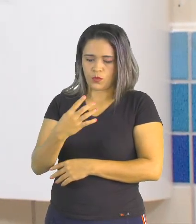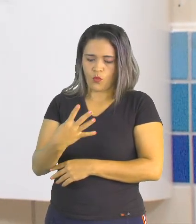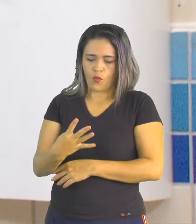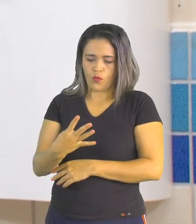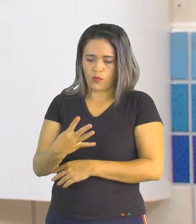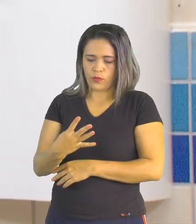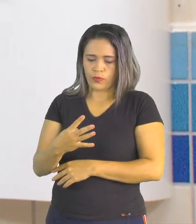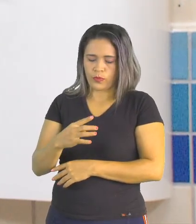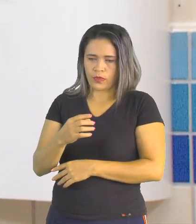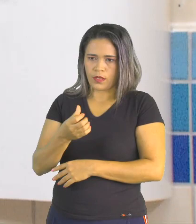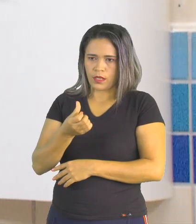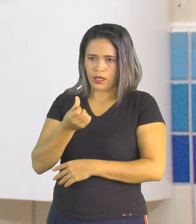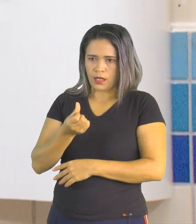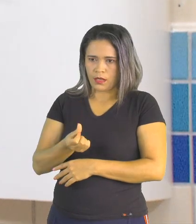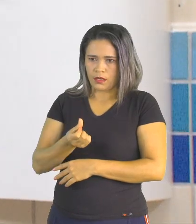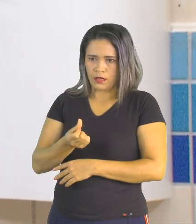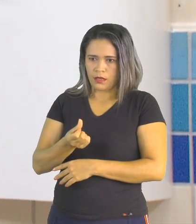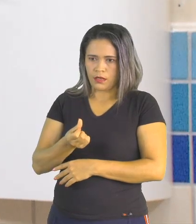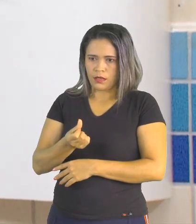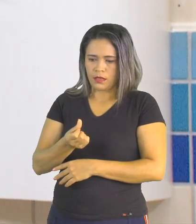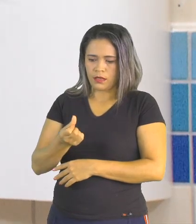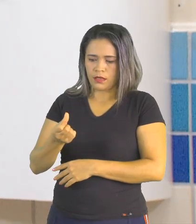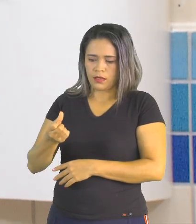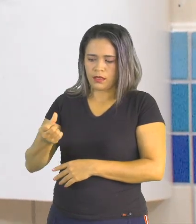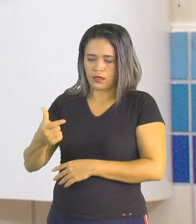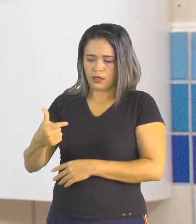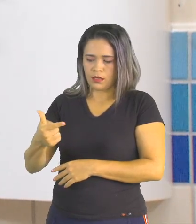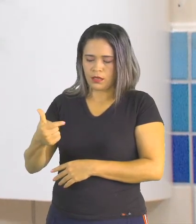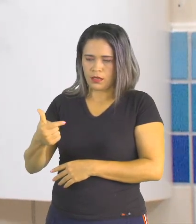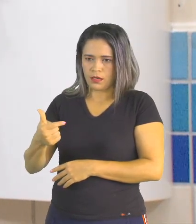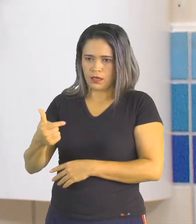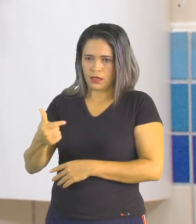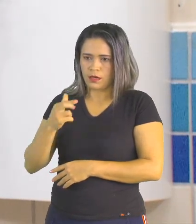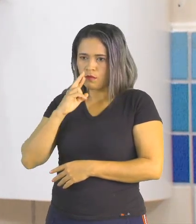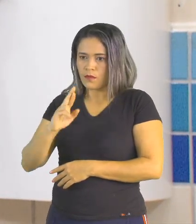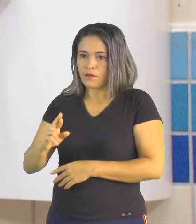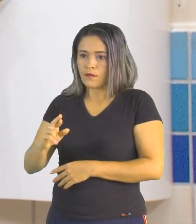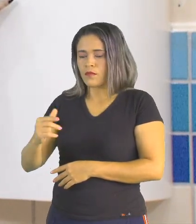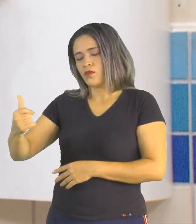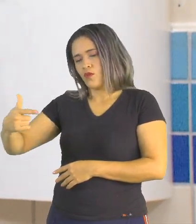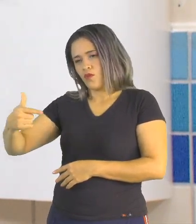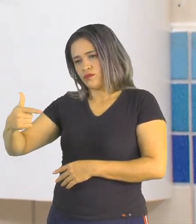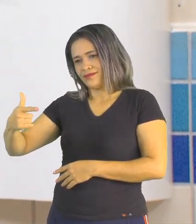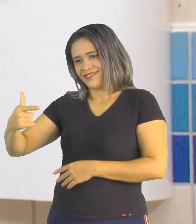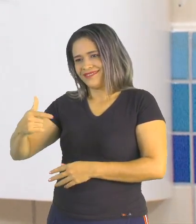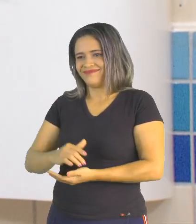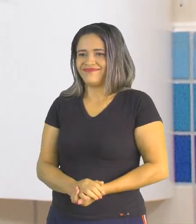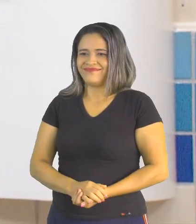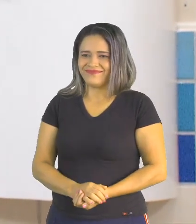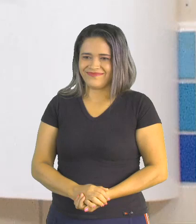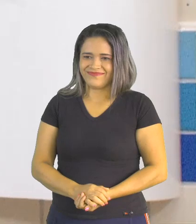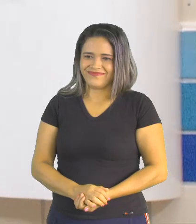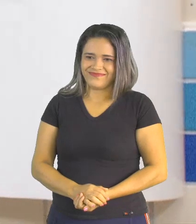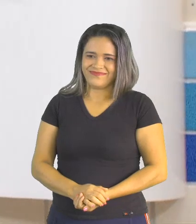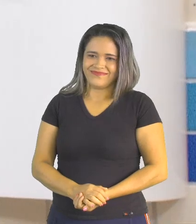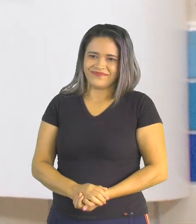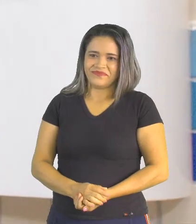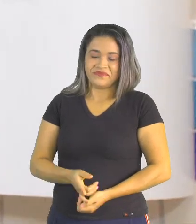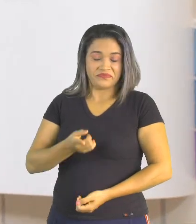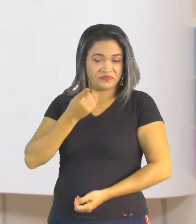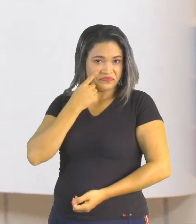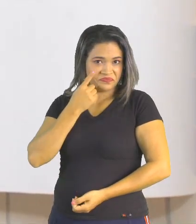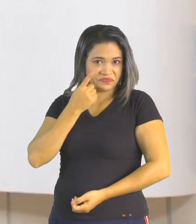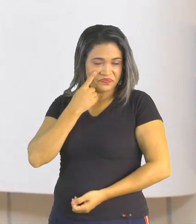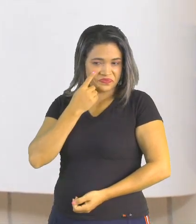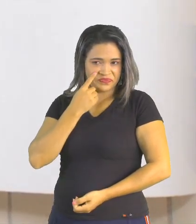4, 6 e 12 é o 12. Olha só,